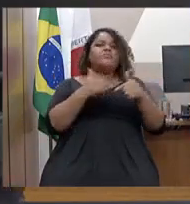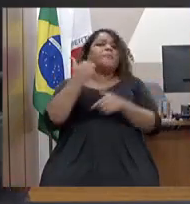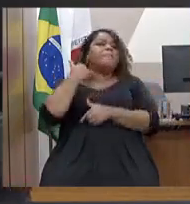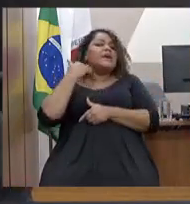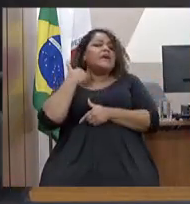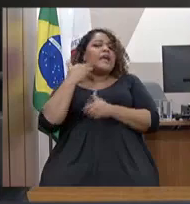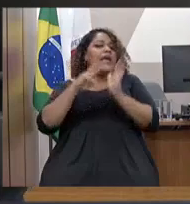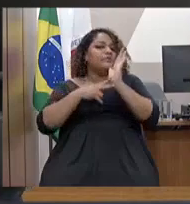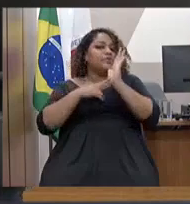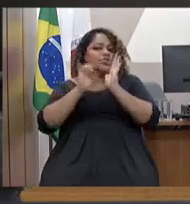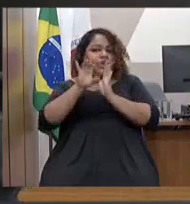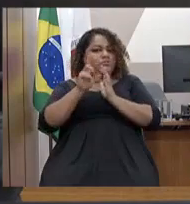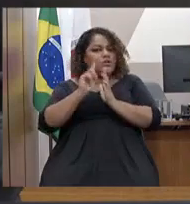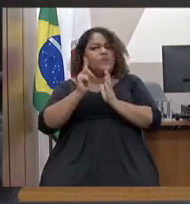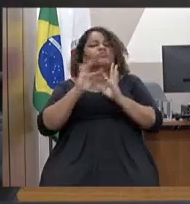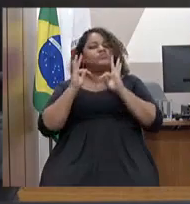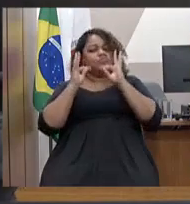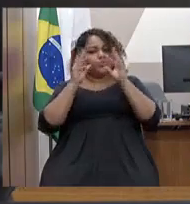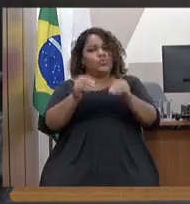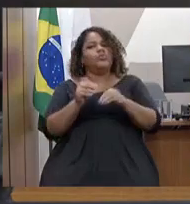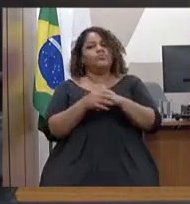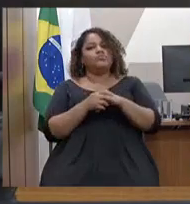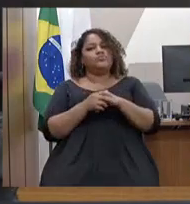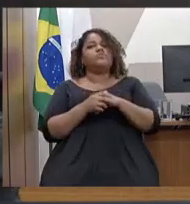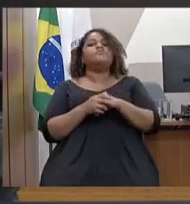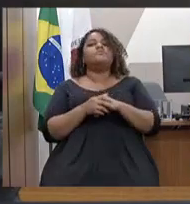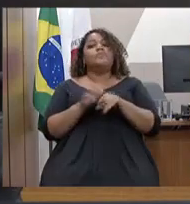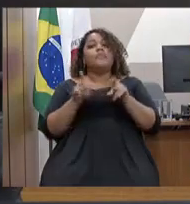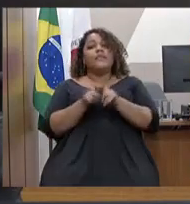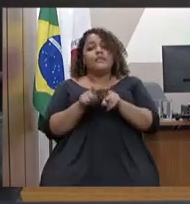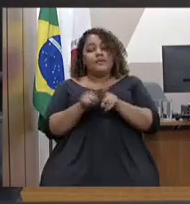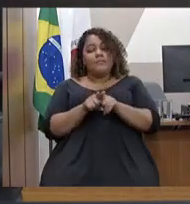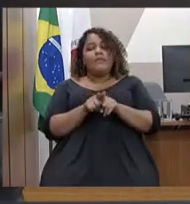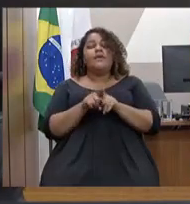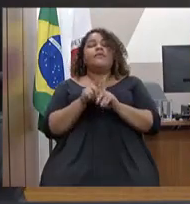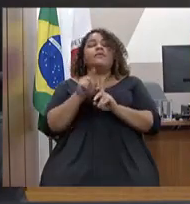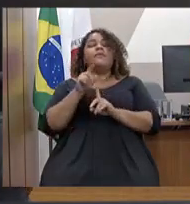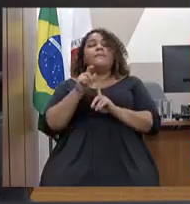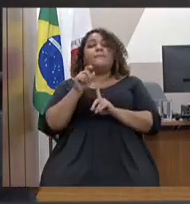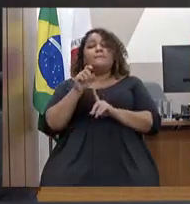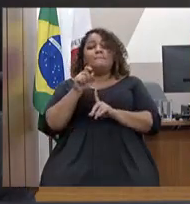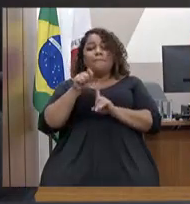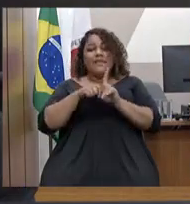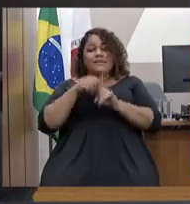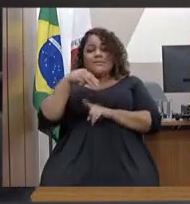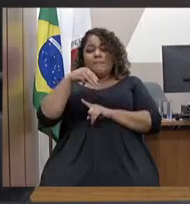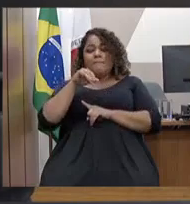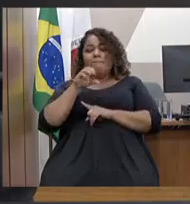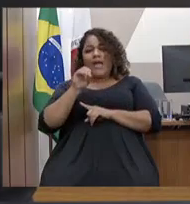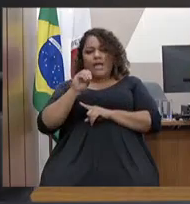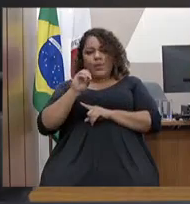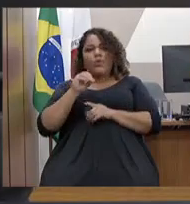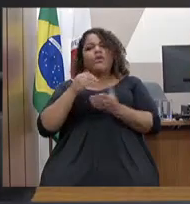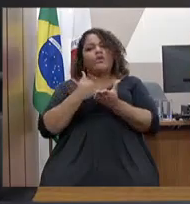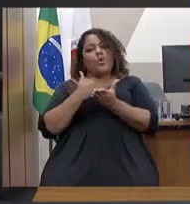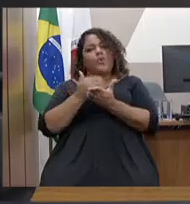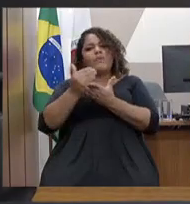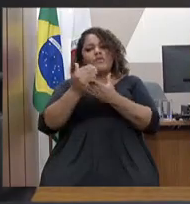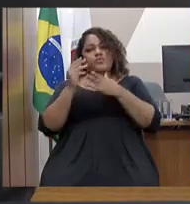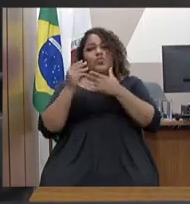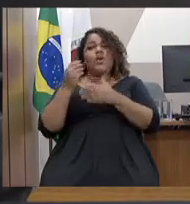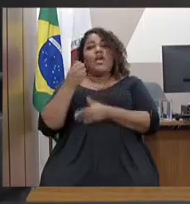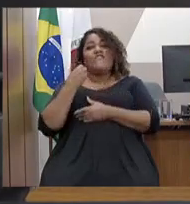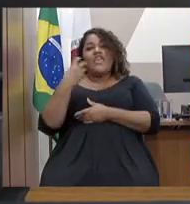e eu vou visitar o estado inteiro a partir de Maio então eu já tenho uma reunião já tem uma viagem